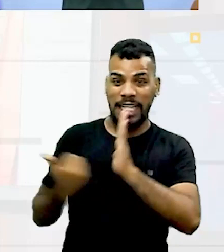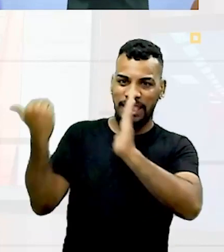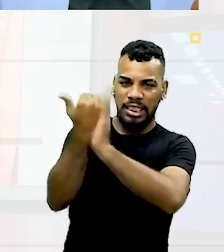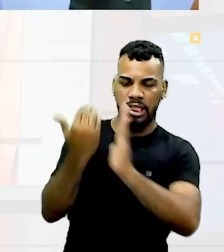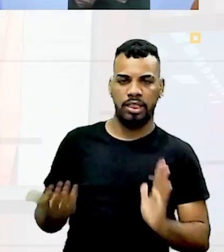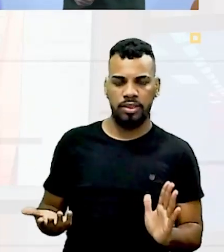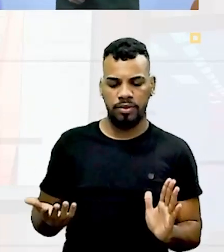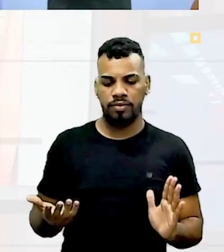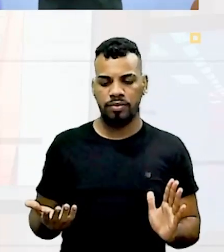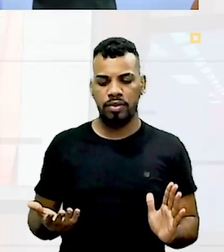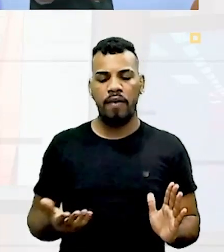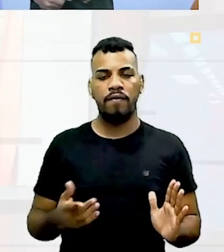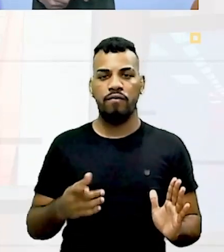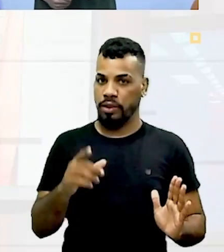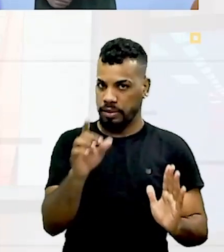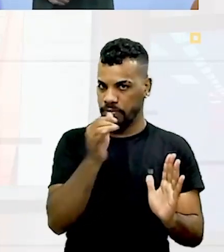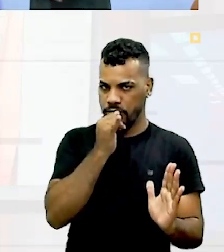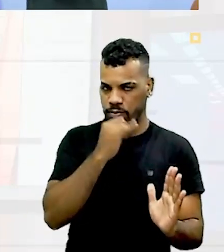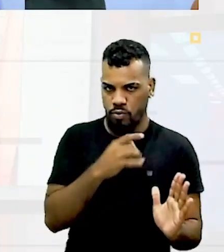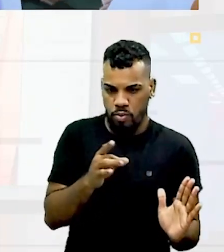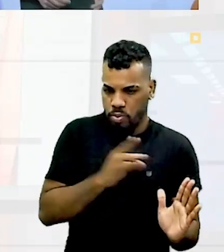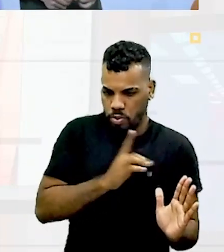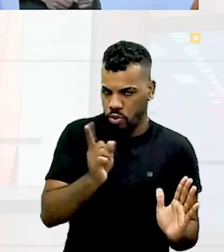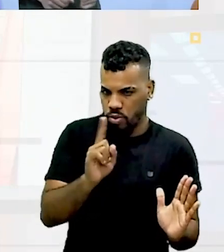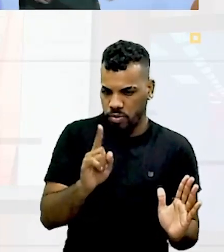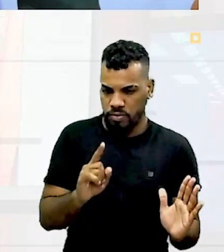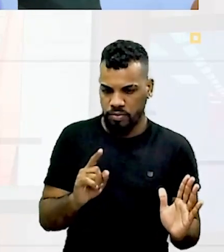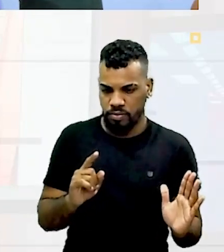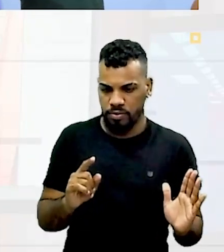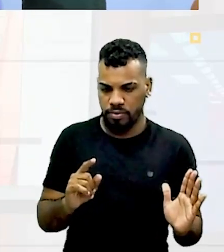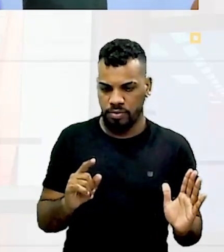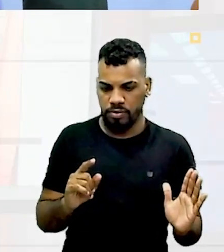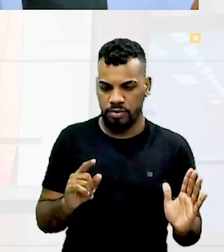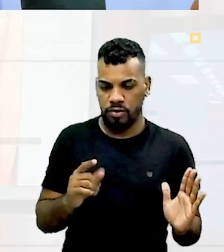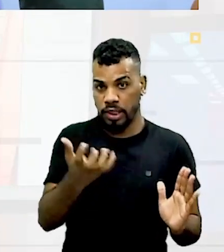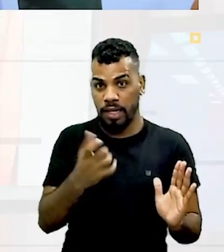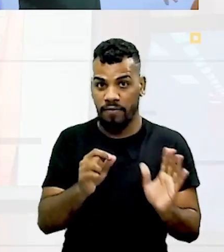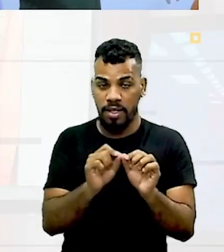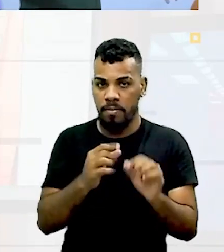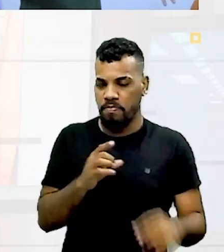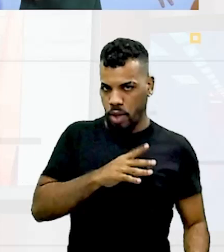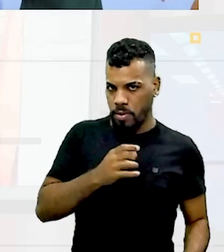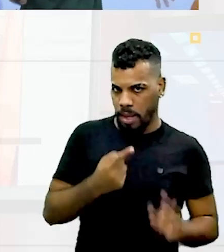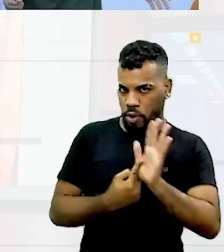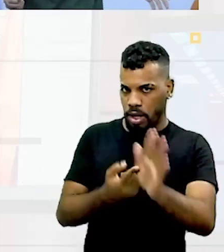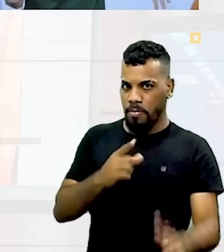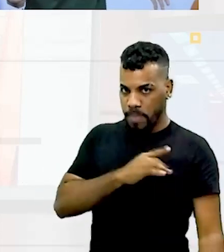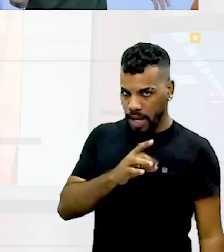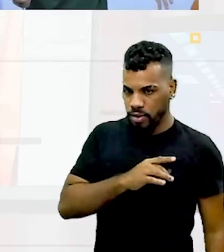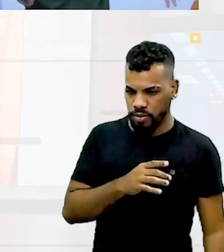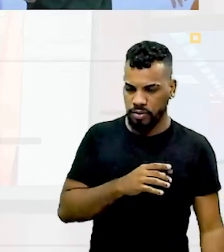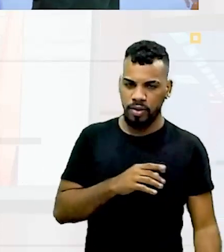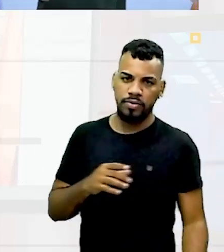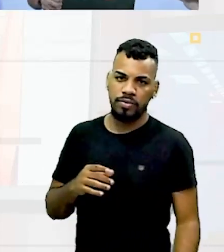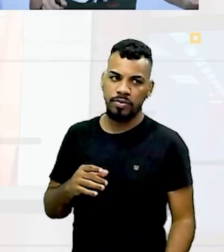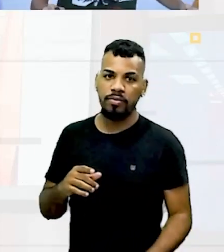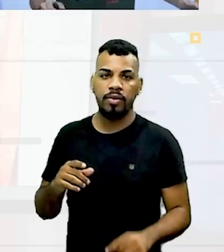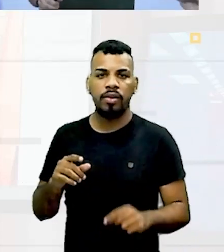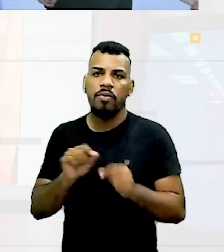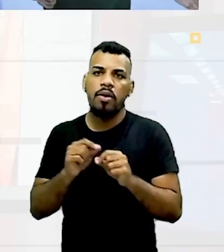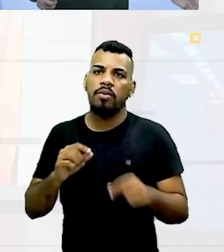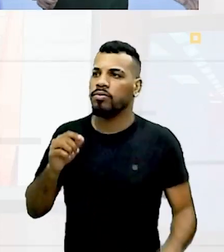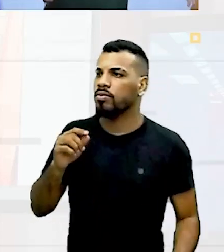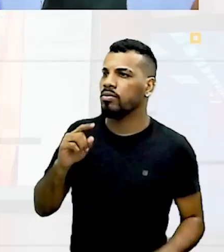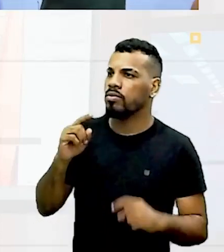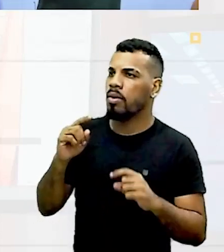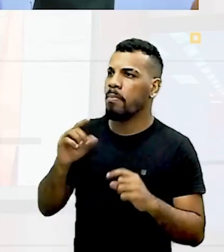exemplo, você quer demonstrar que o personagem está com medo. Você não vai simplesmente fazer ele com medo, assim, curioso. Você vai fazer ele